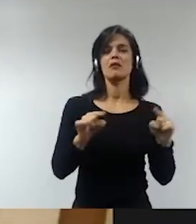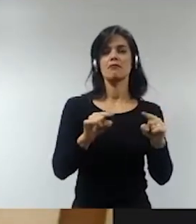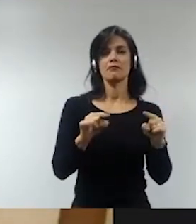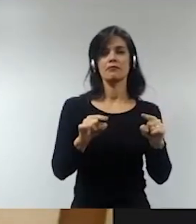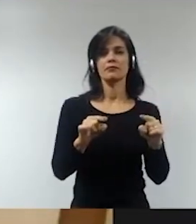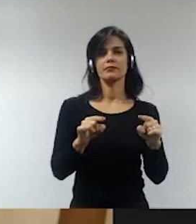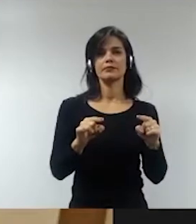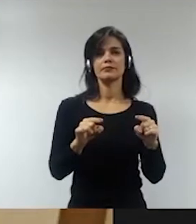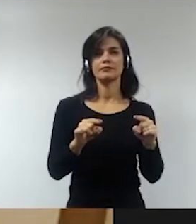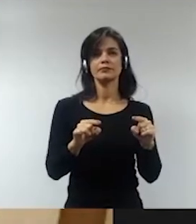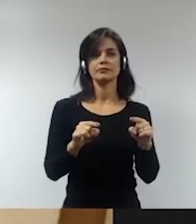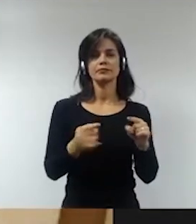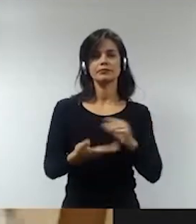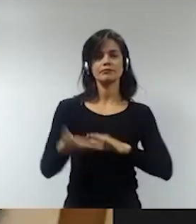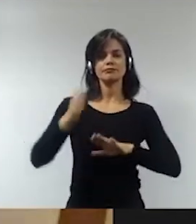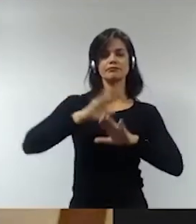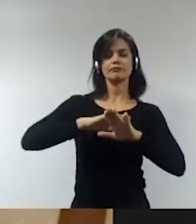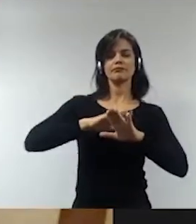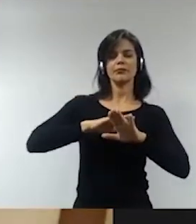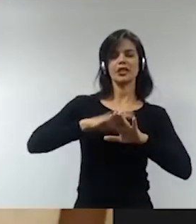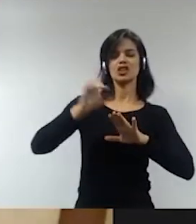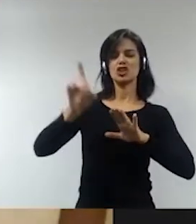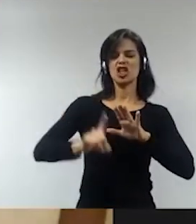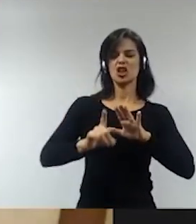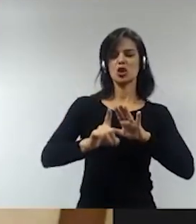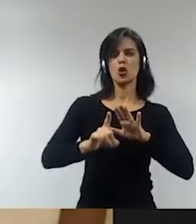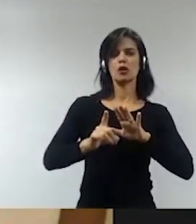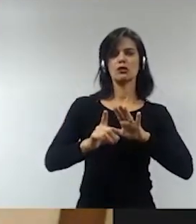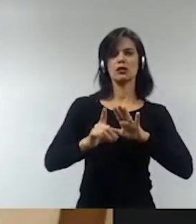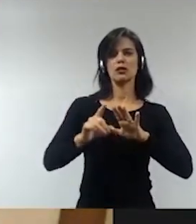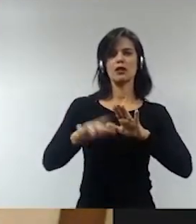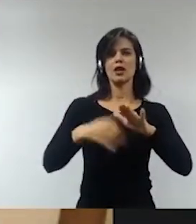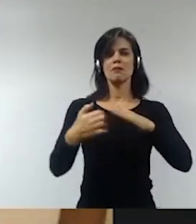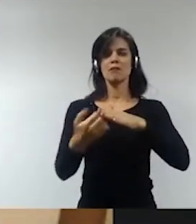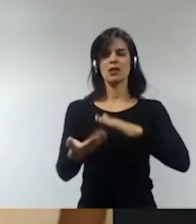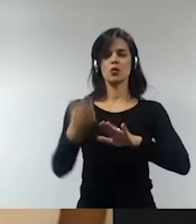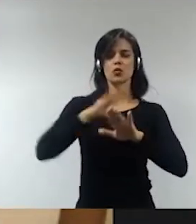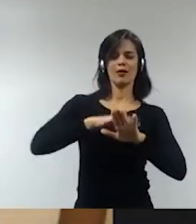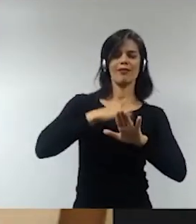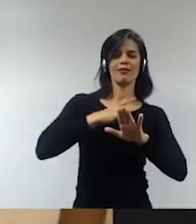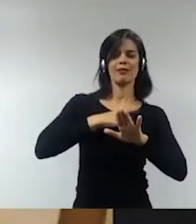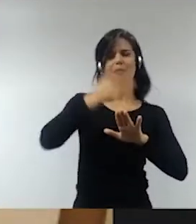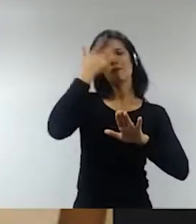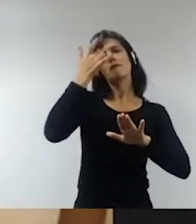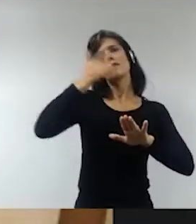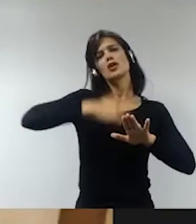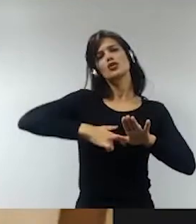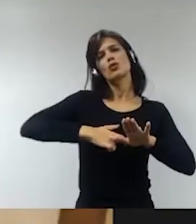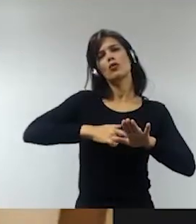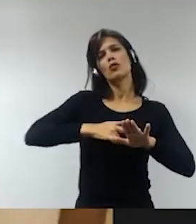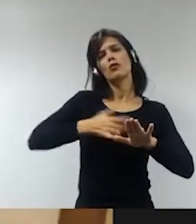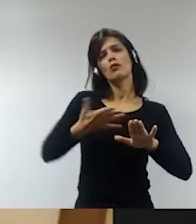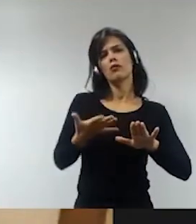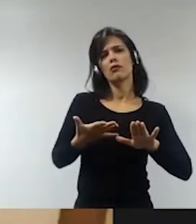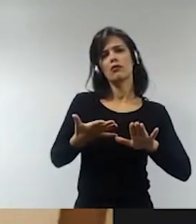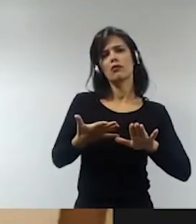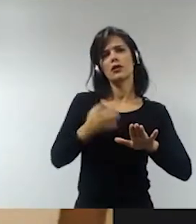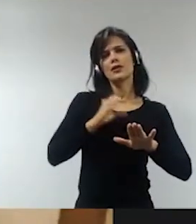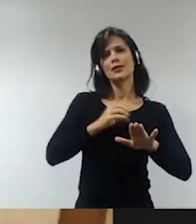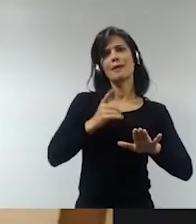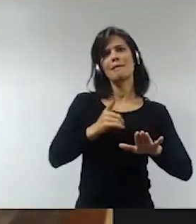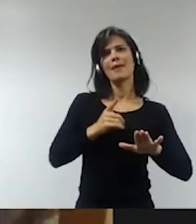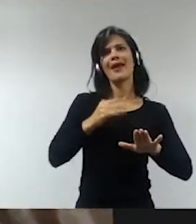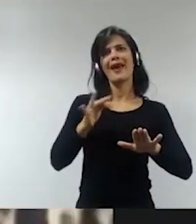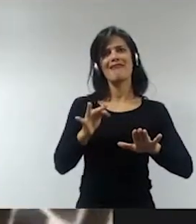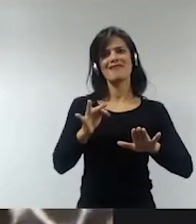um conselho de administração, atrás de uma diretoria, atrás de uma empresa, existe uma pessoa física, uma pessoa, um CPF,